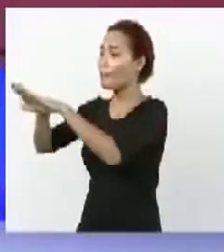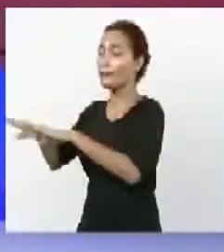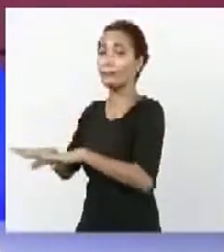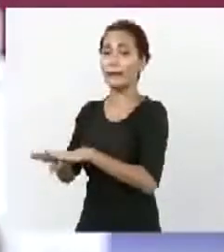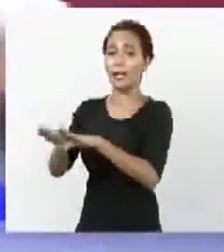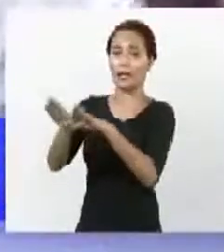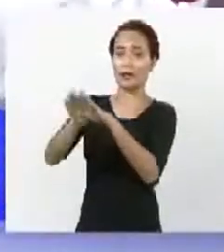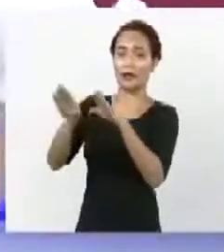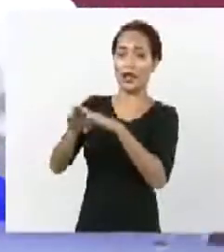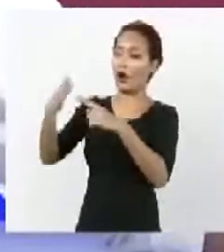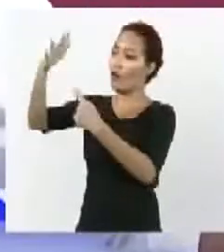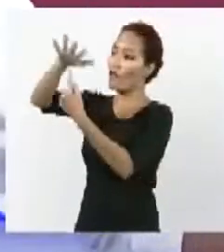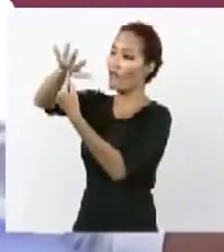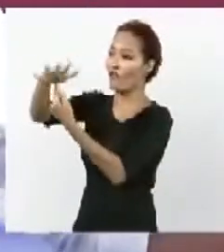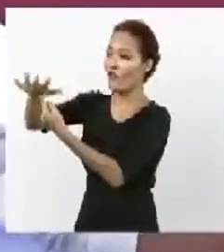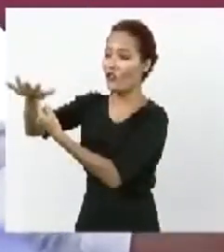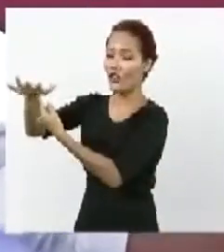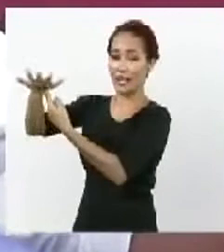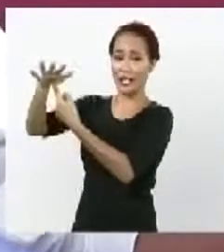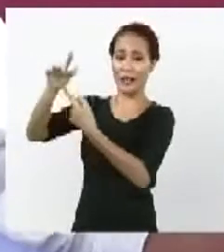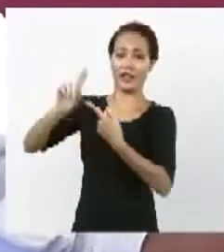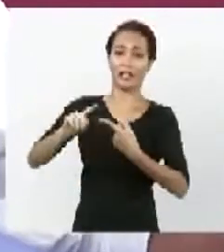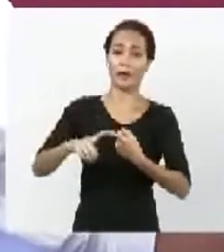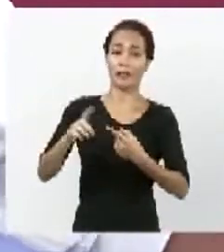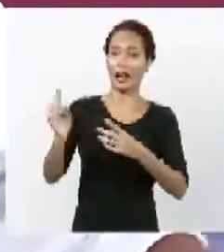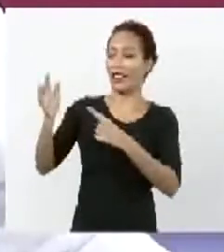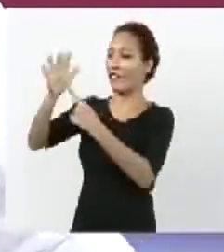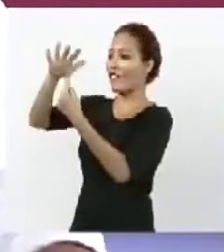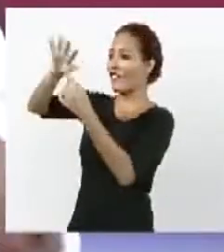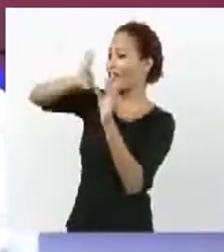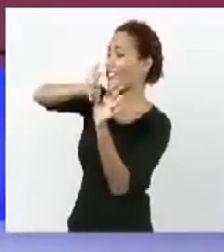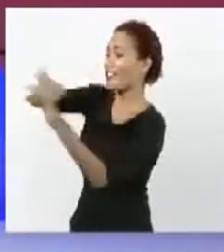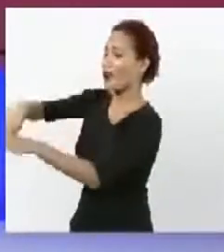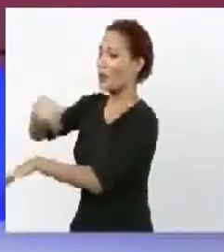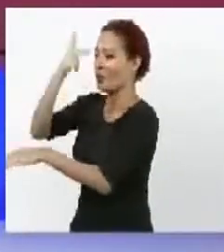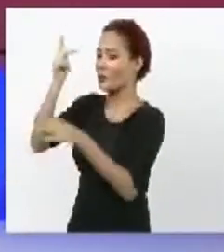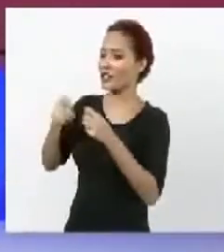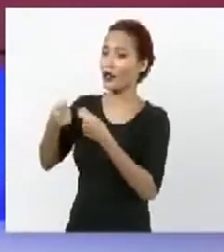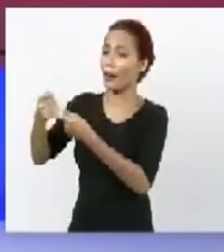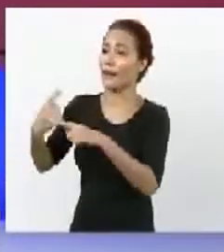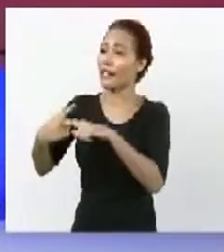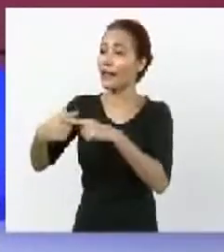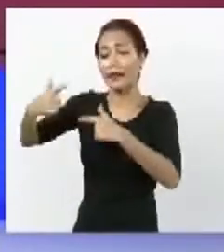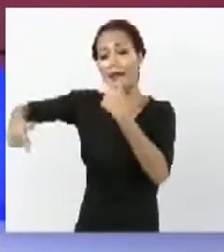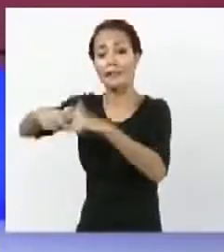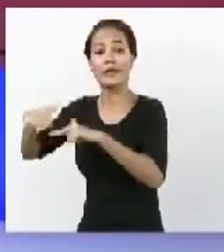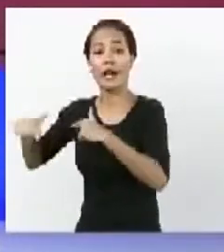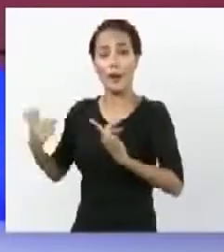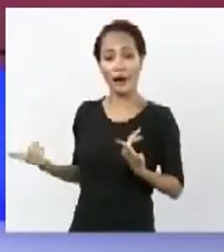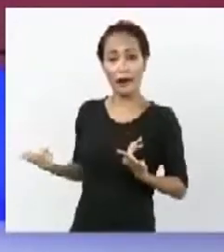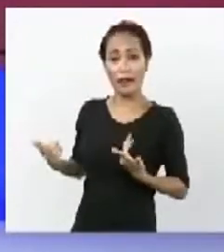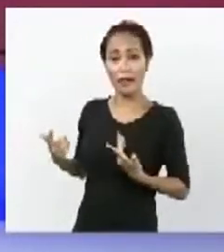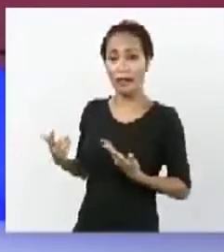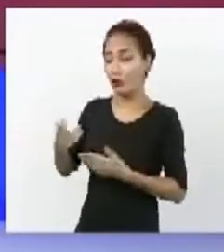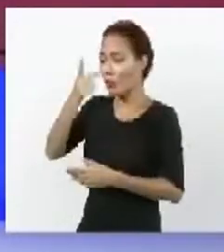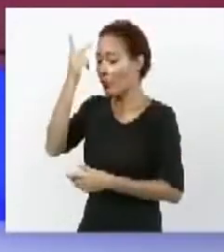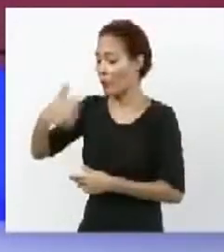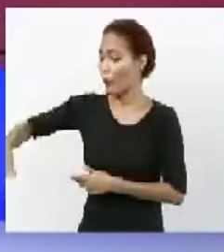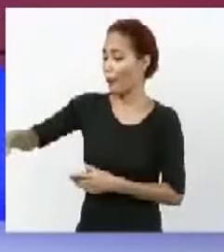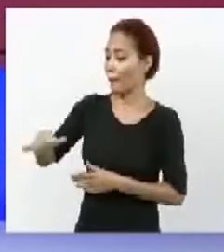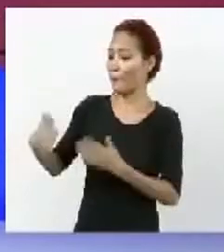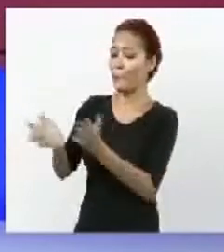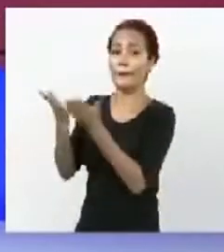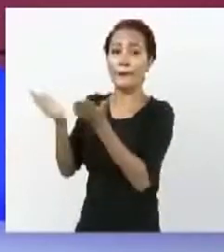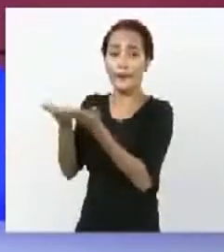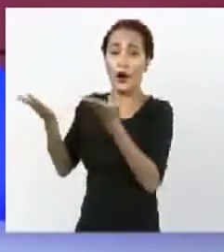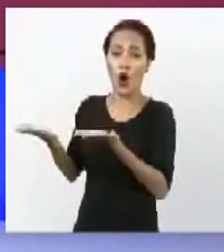de feiras, como são as feiras, inclusive, que eles querem tirar de pessoas que estão se sustentando, pessoas pobres que querem arranjar um pão de